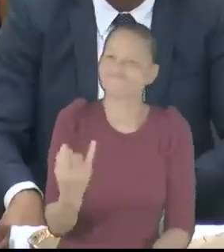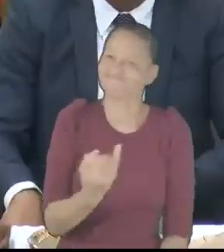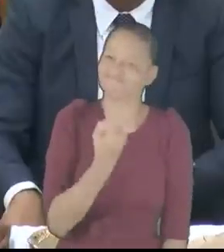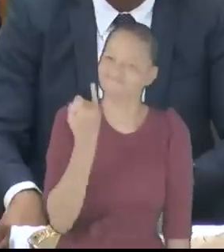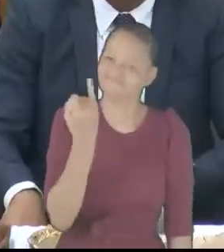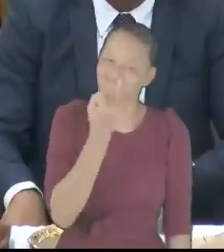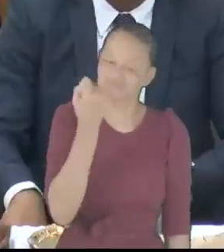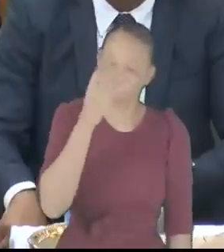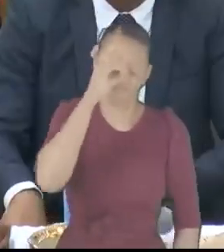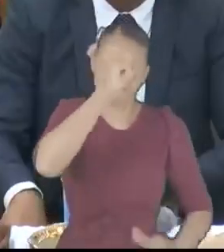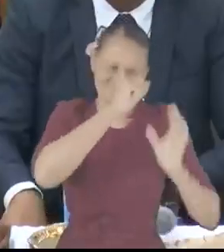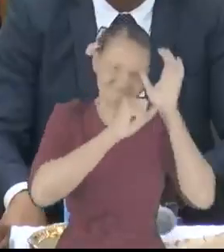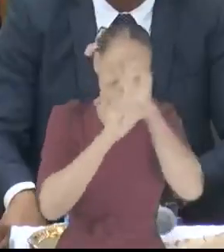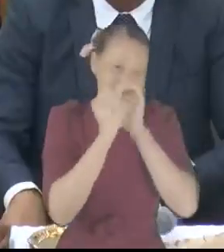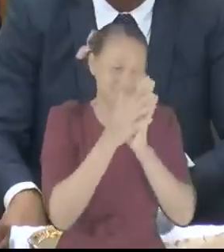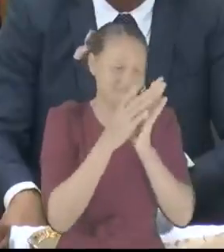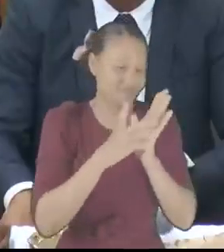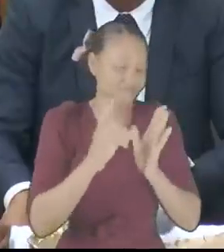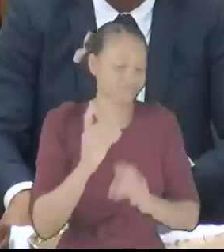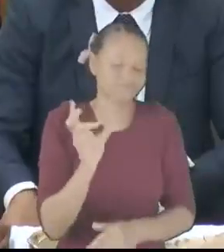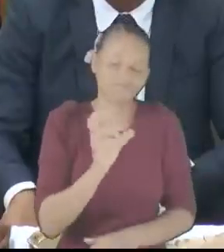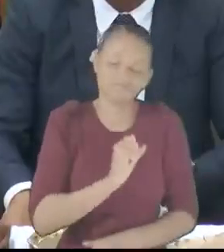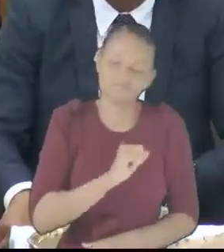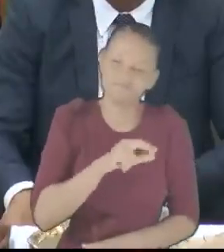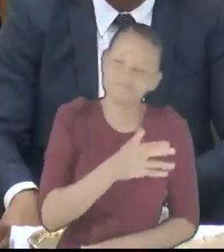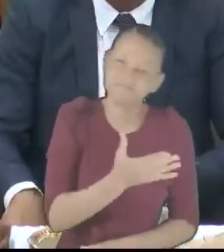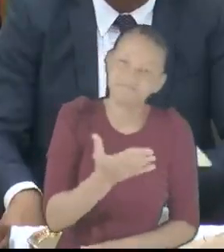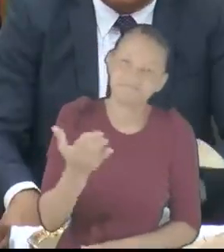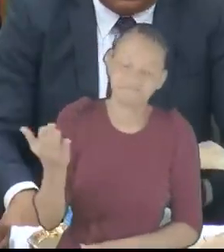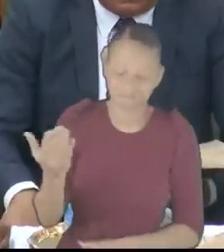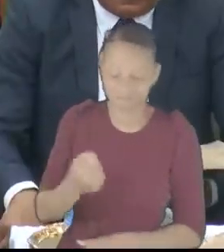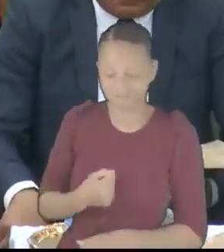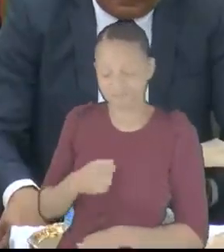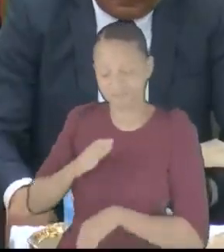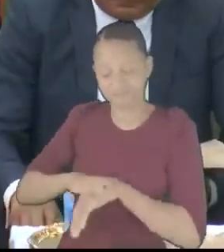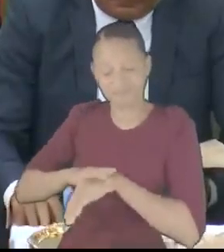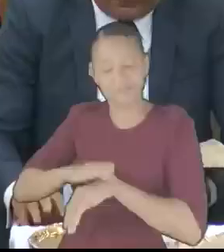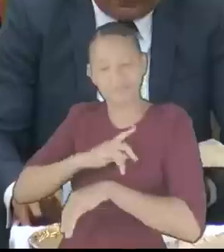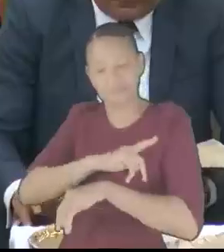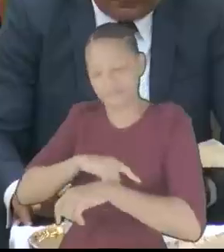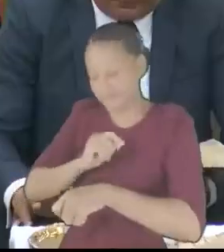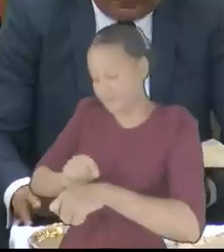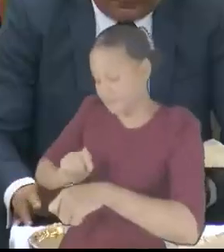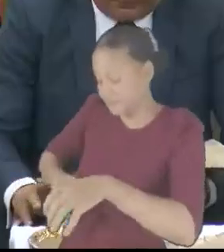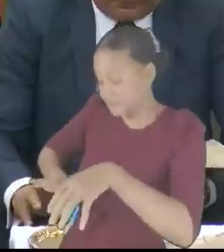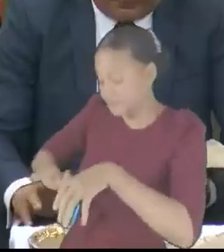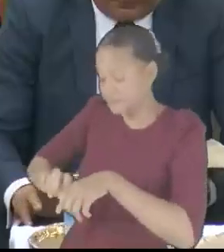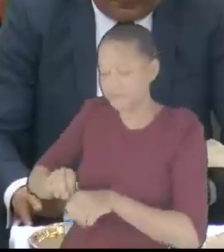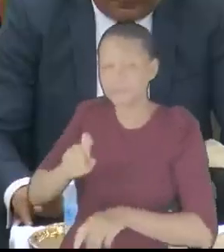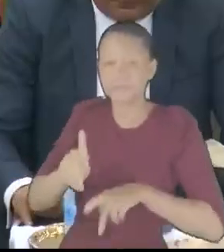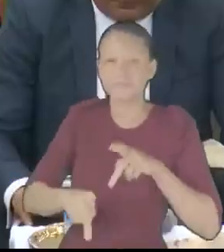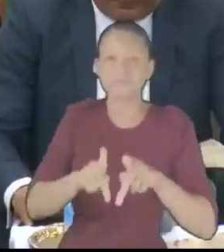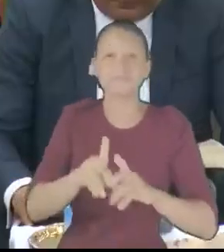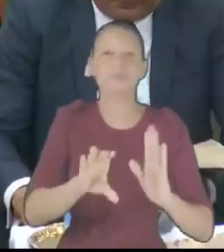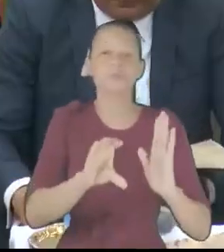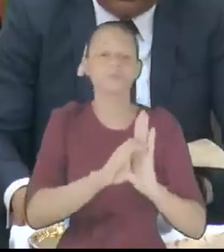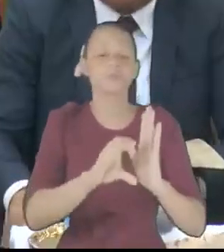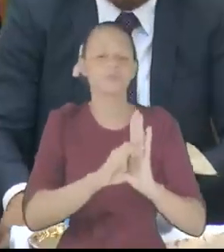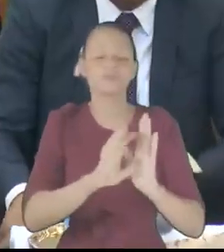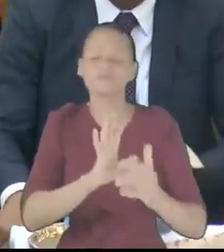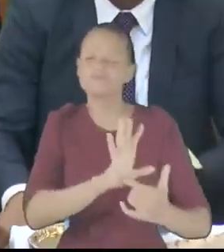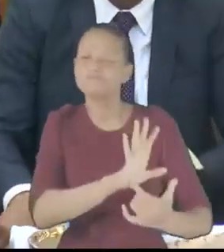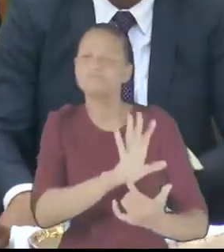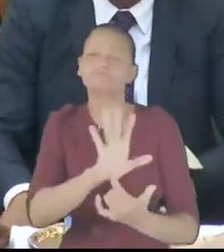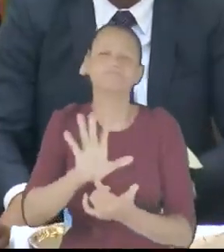valia. Glória a Deus. Meus amados irmãos, a carta de São Paulo aos Colossenses, ela